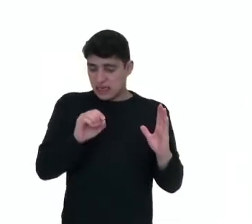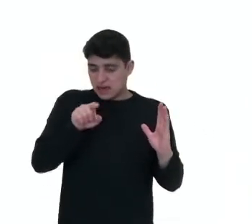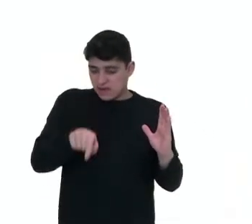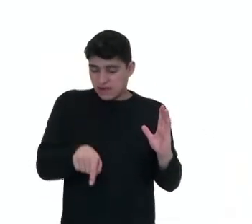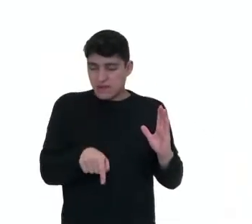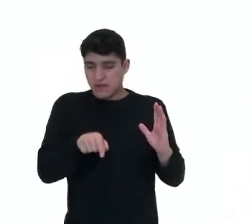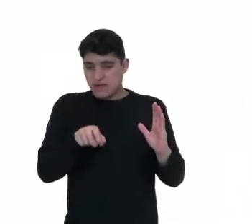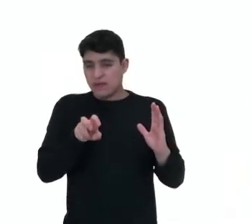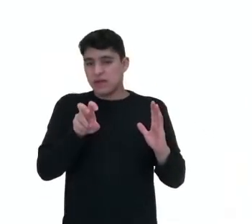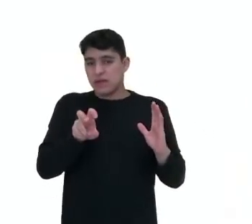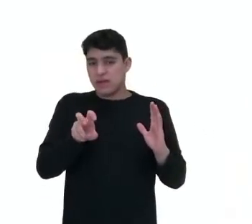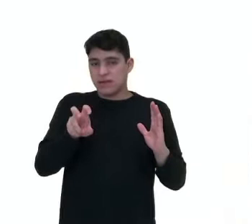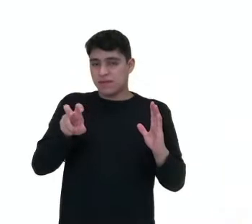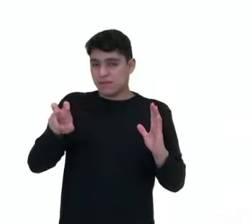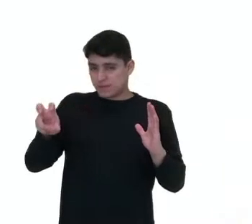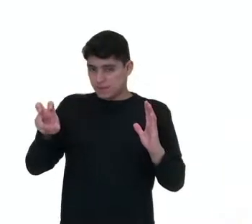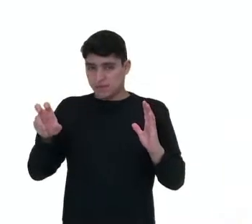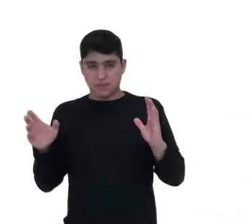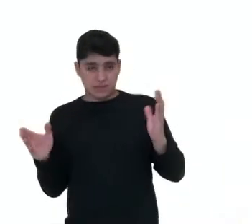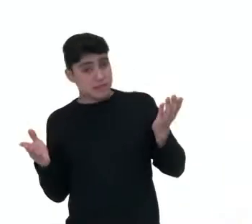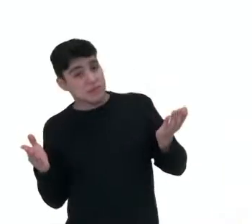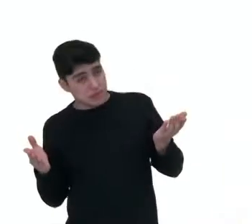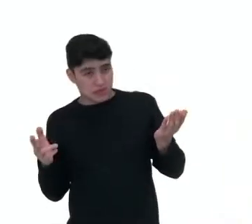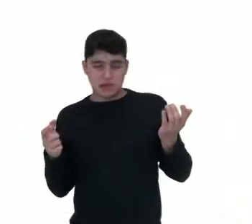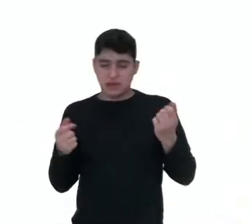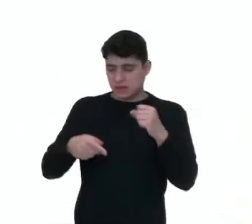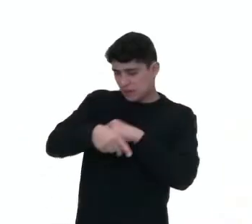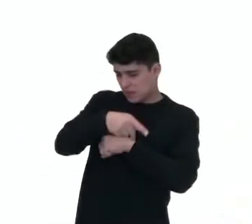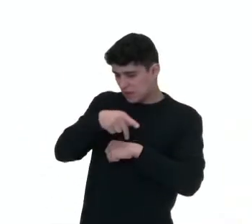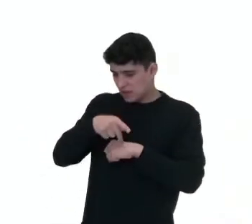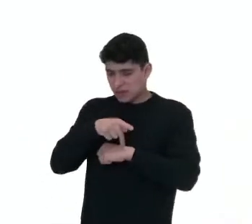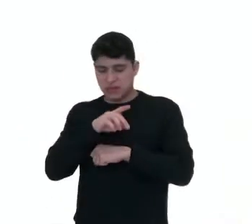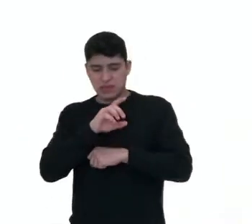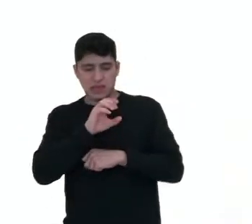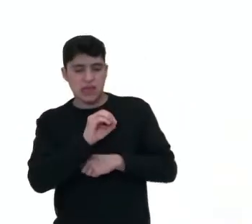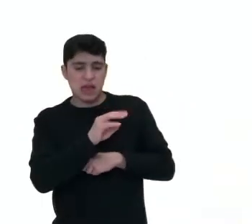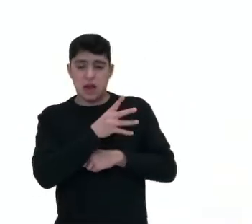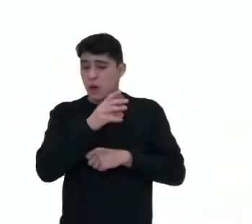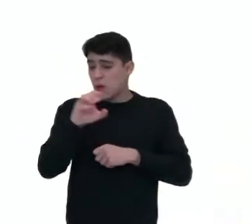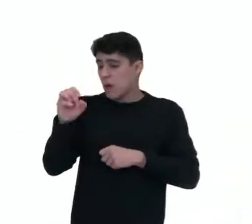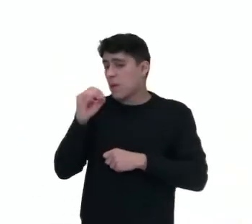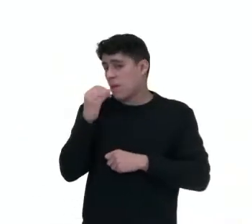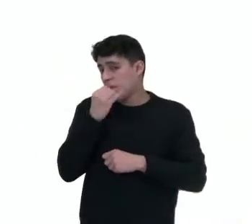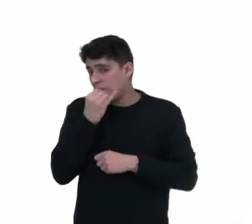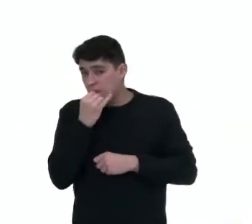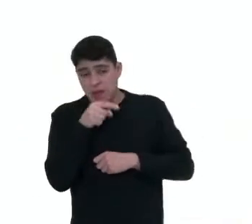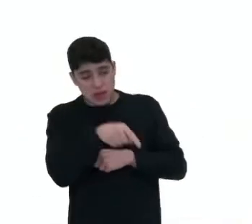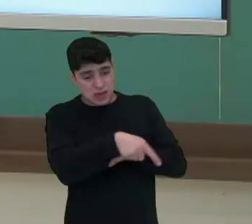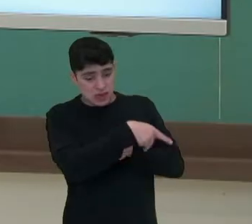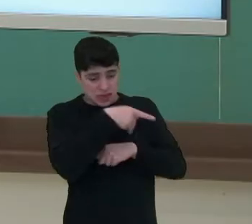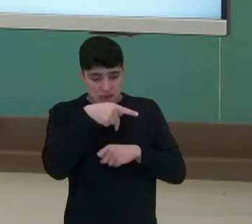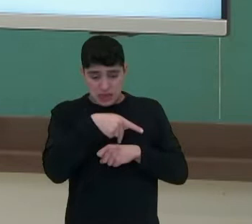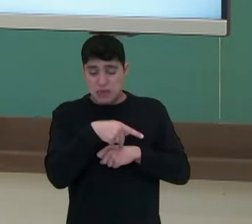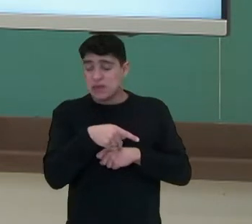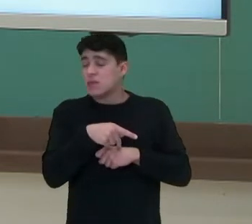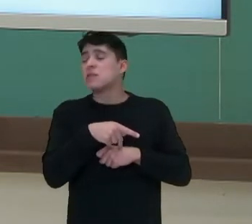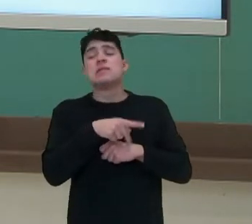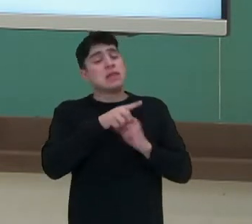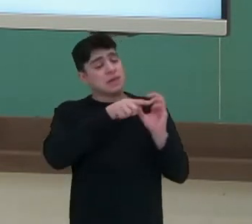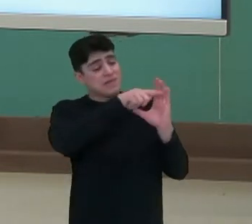0,555, beleza? Então, se você vê um país que tem aí um IDH de 0,400, por exemplo, é um país que tem um IDH